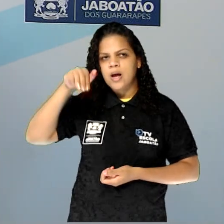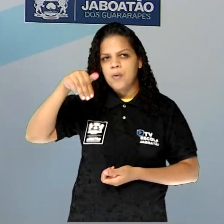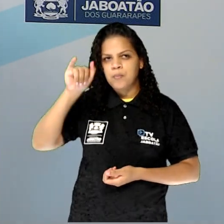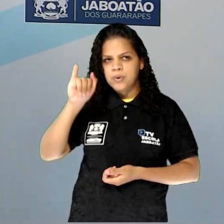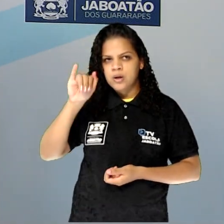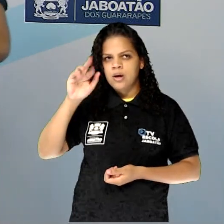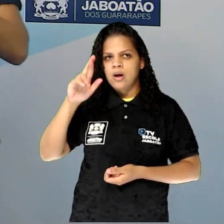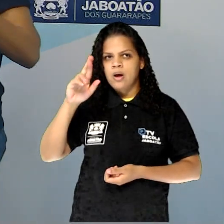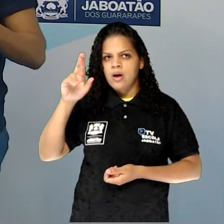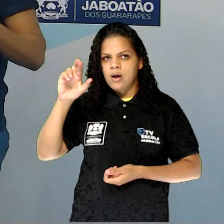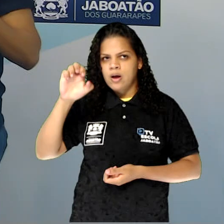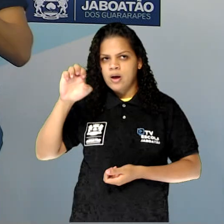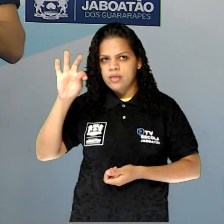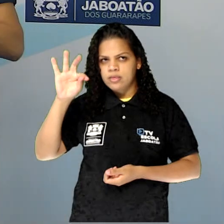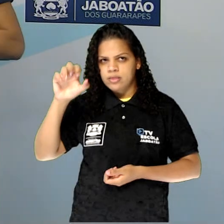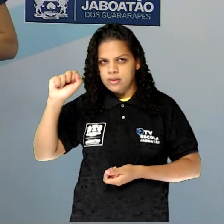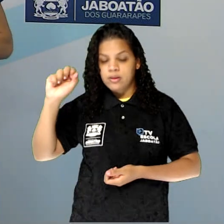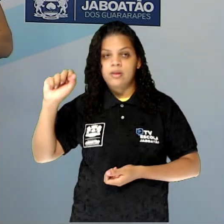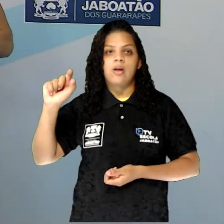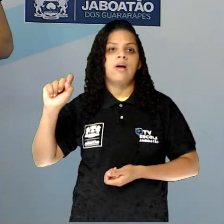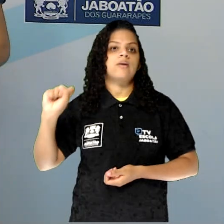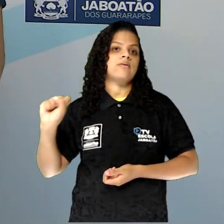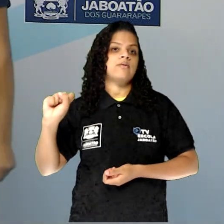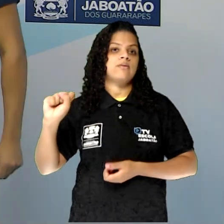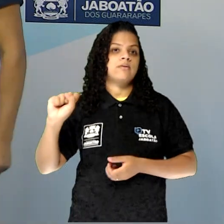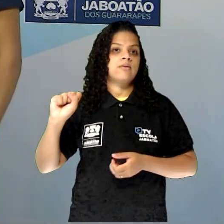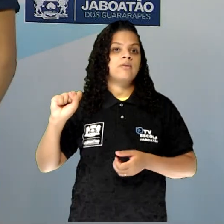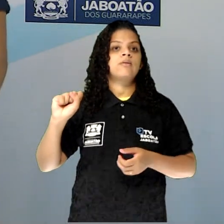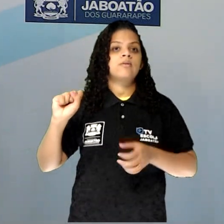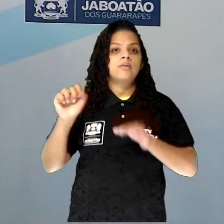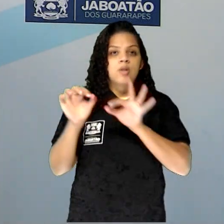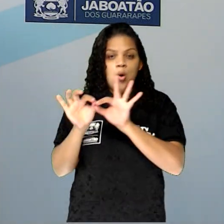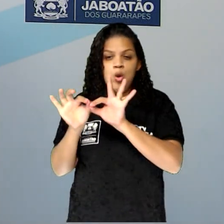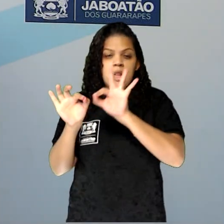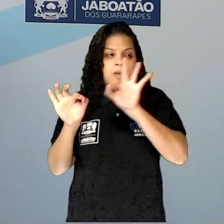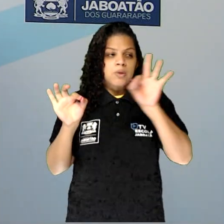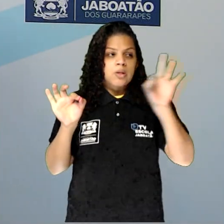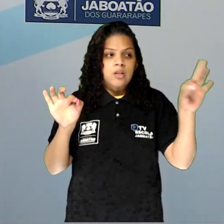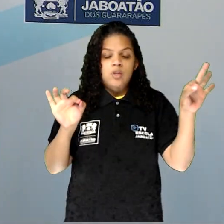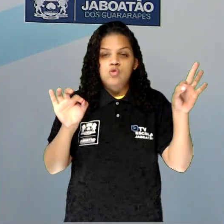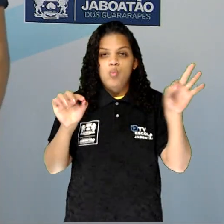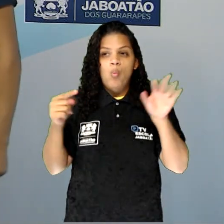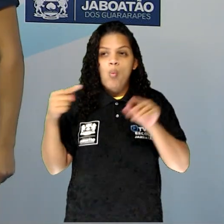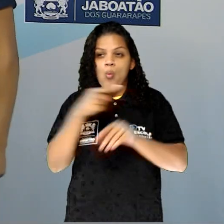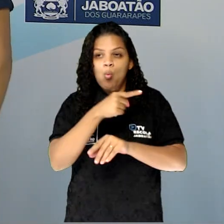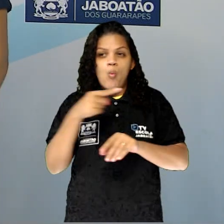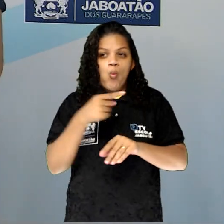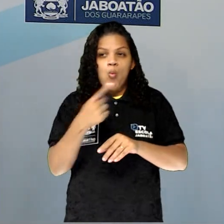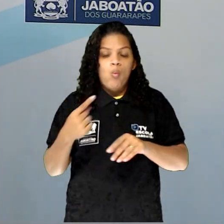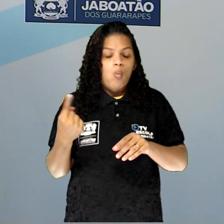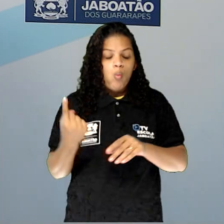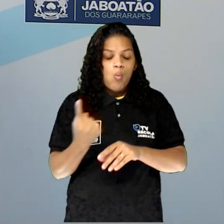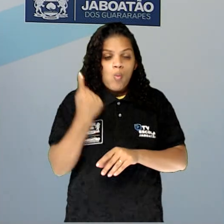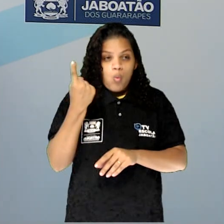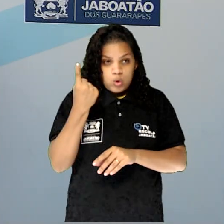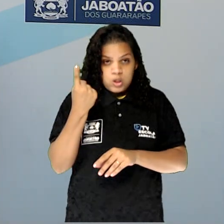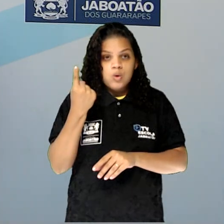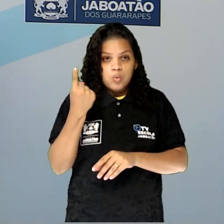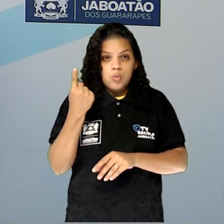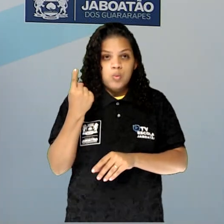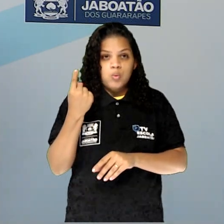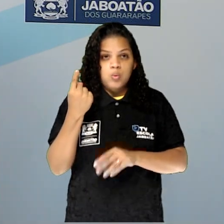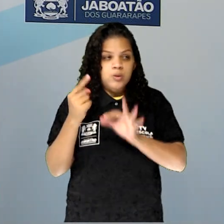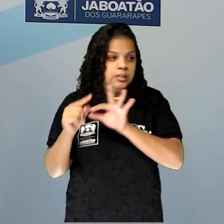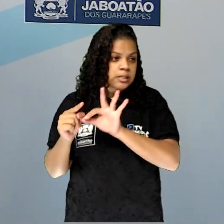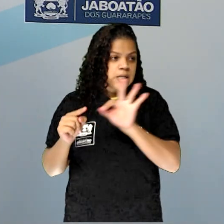origem e são ilimitadas em um só sentido Observe nós temos aqui uma reta essa reta ela